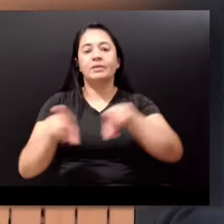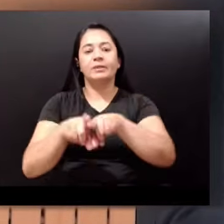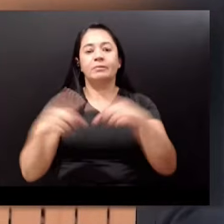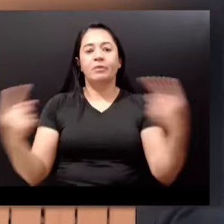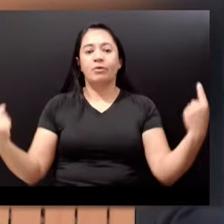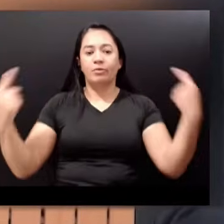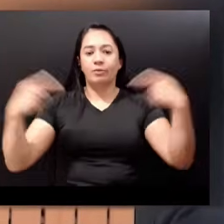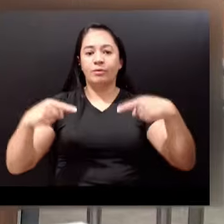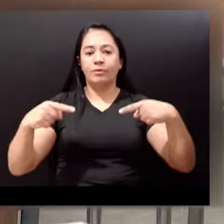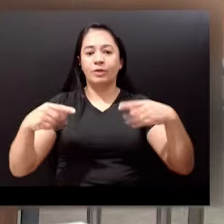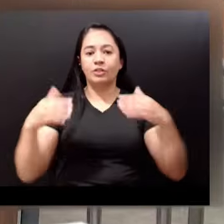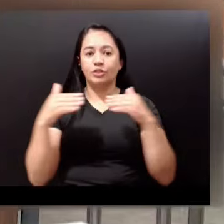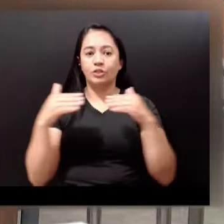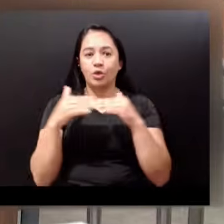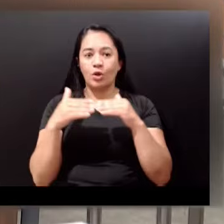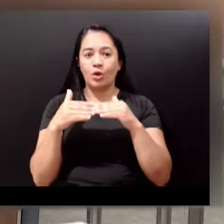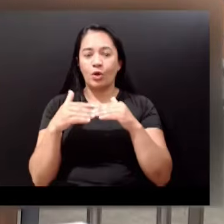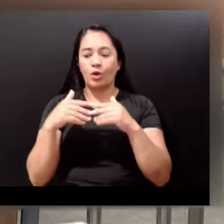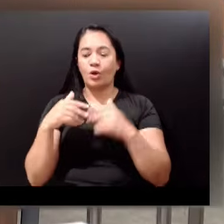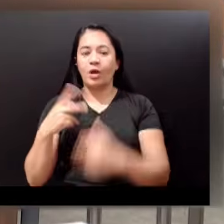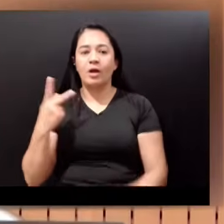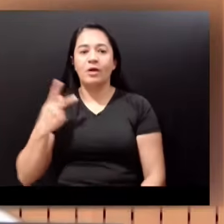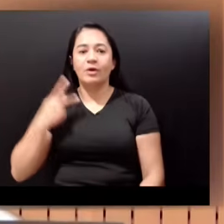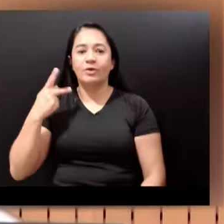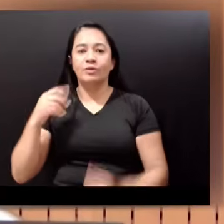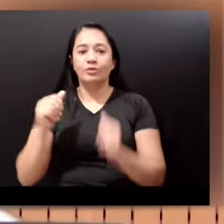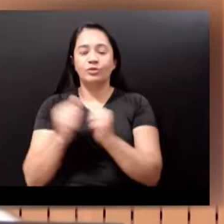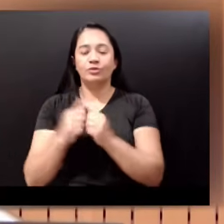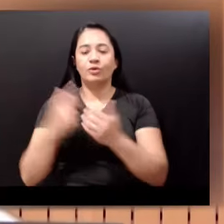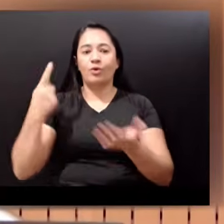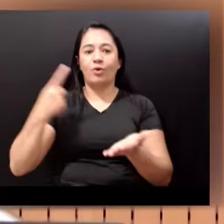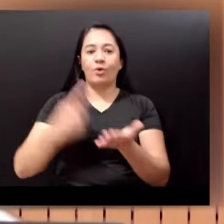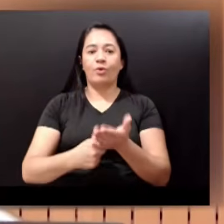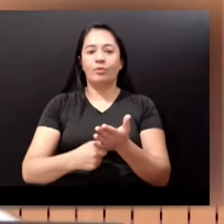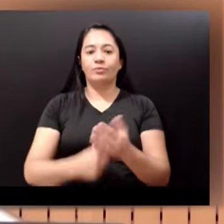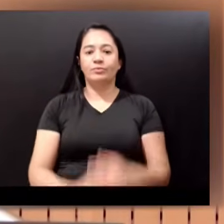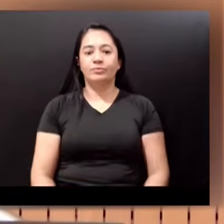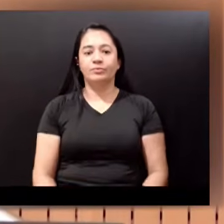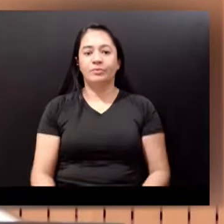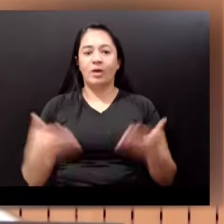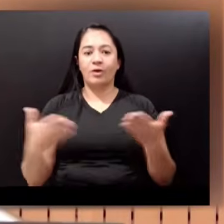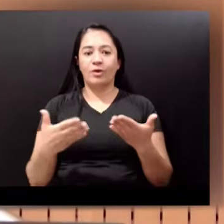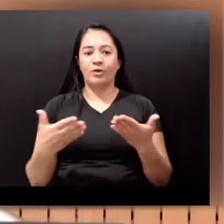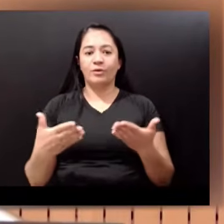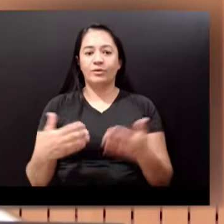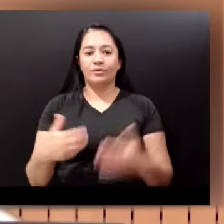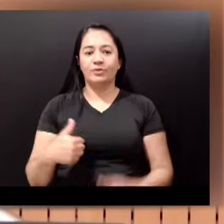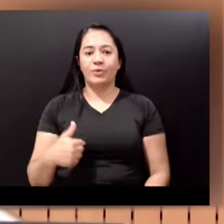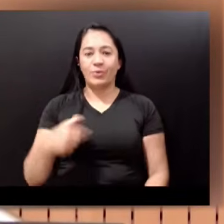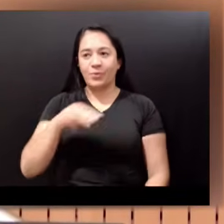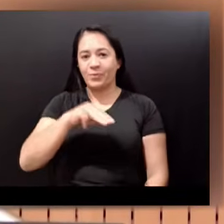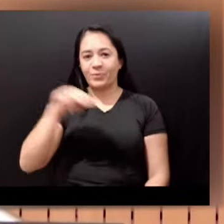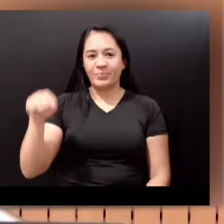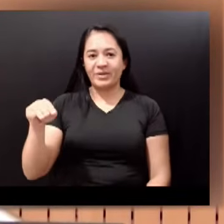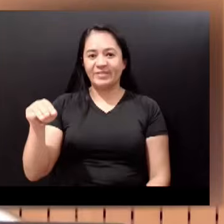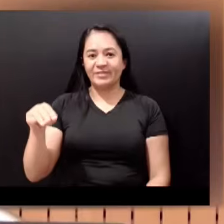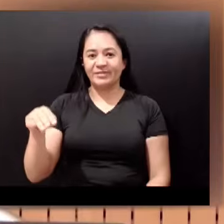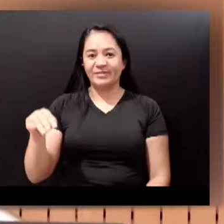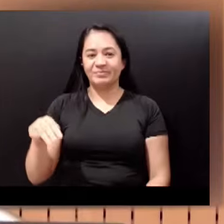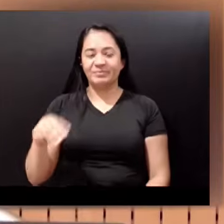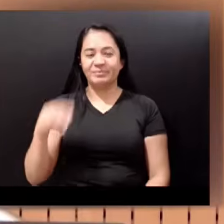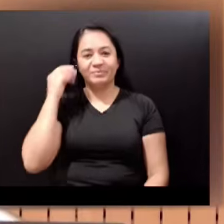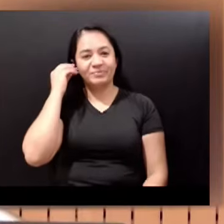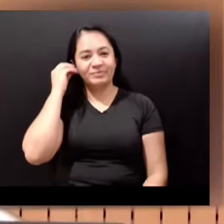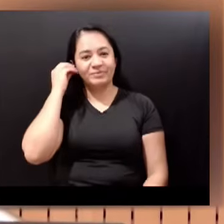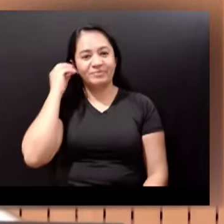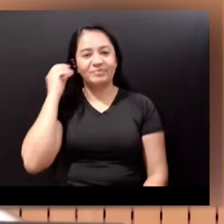agenda parlamentar com os compromissos da ordem. Agora, hoje, como mestre, o Fernando, enfim, né, eu